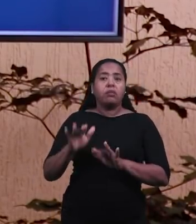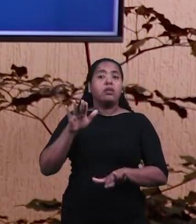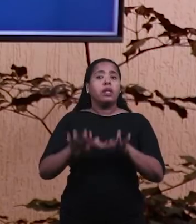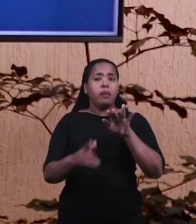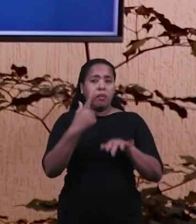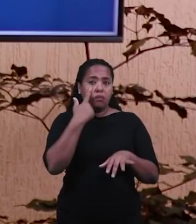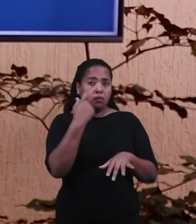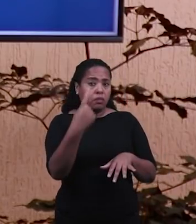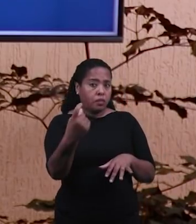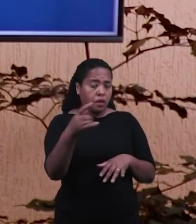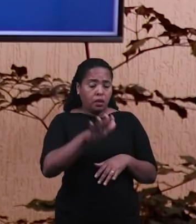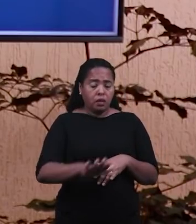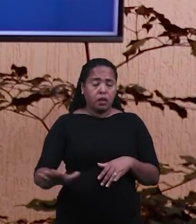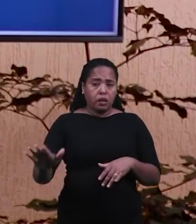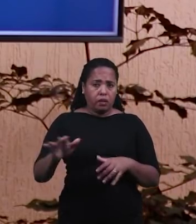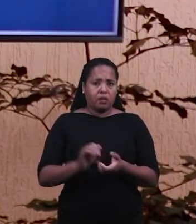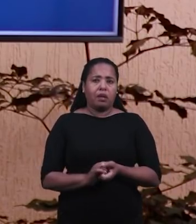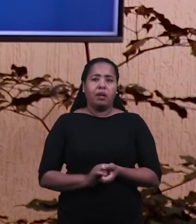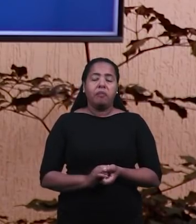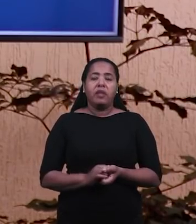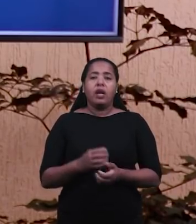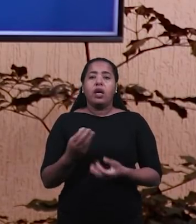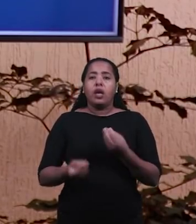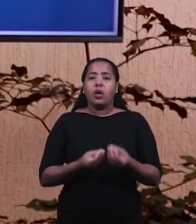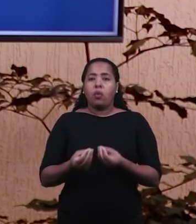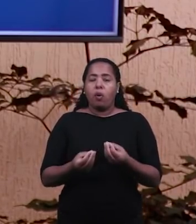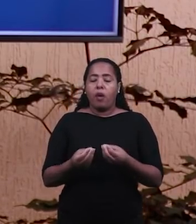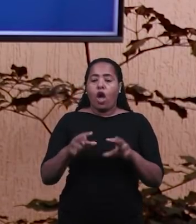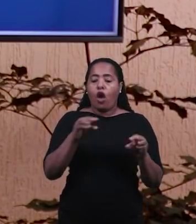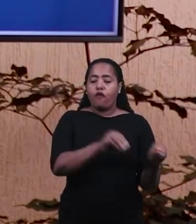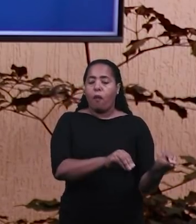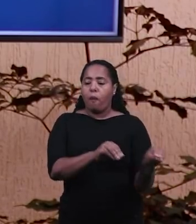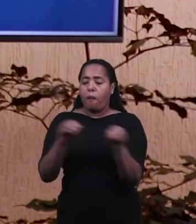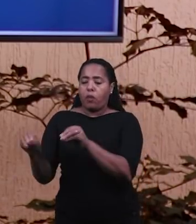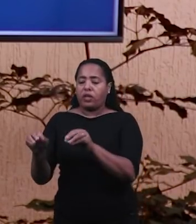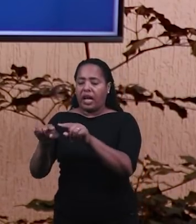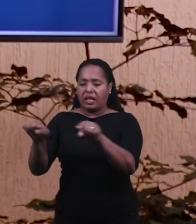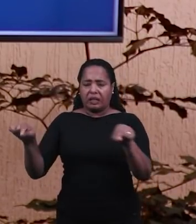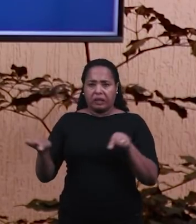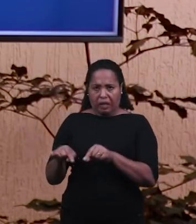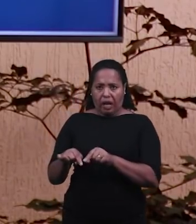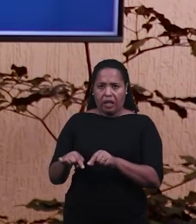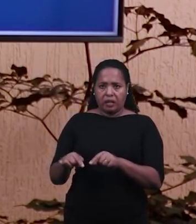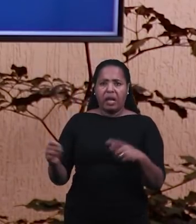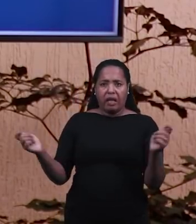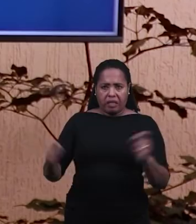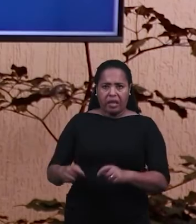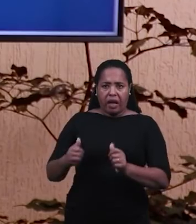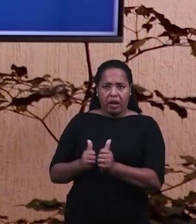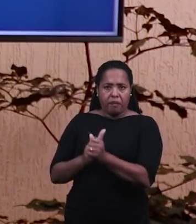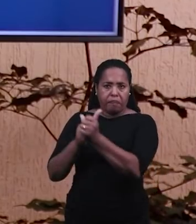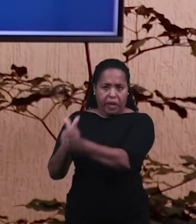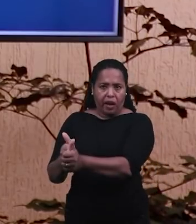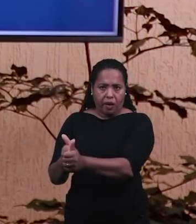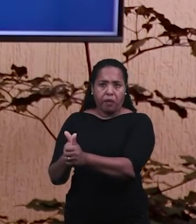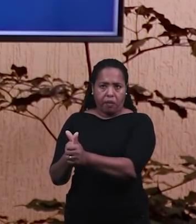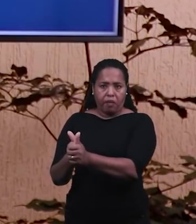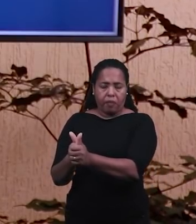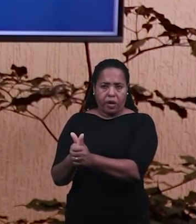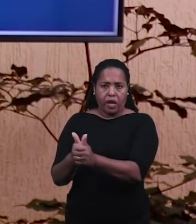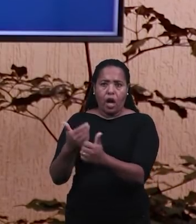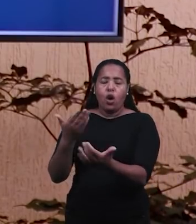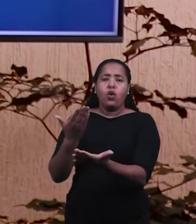criança. E eu vou acelerar essa criança de classe. Ela tem capacidade de acompanhar o estudo da classe, por exemplo,